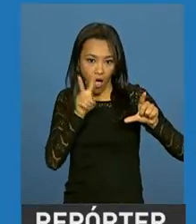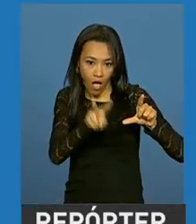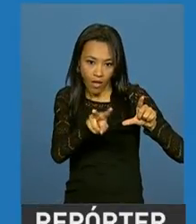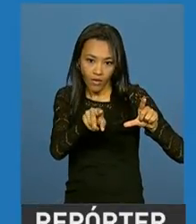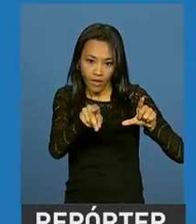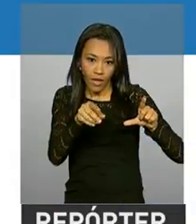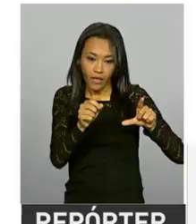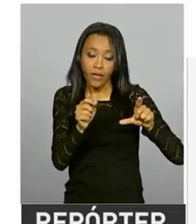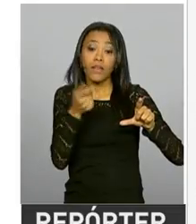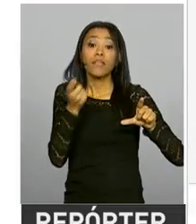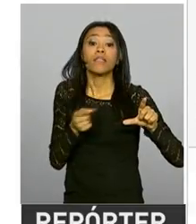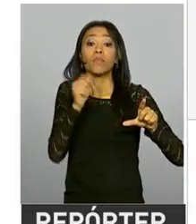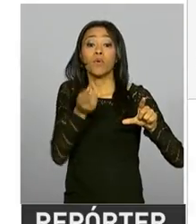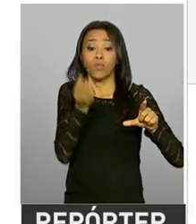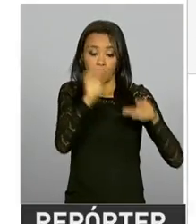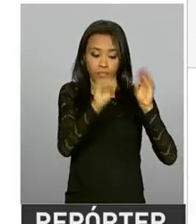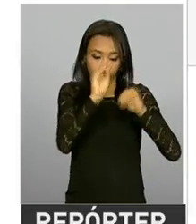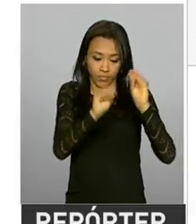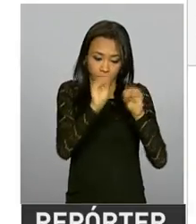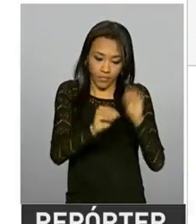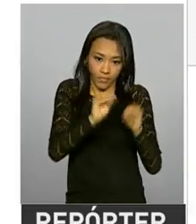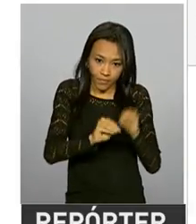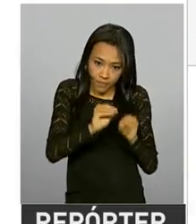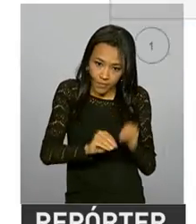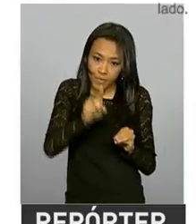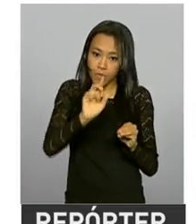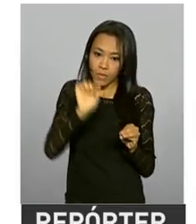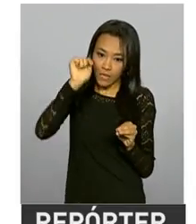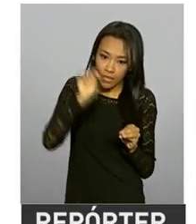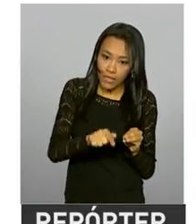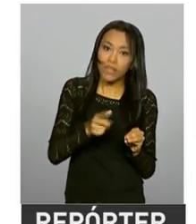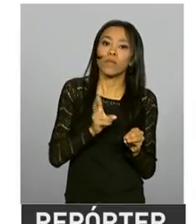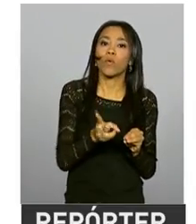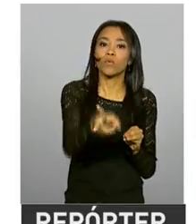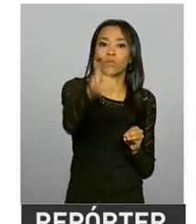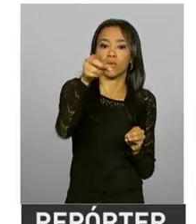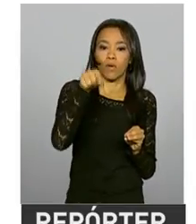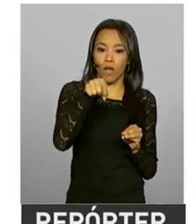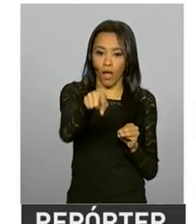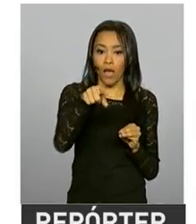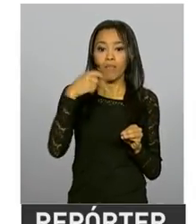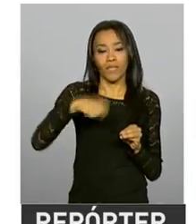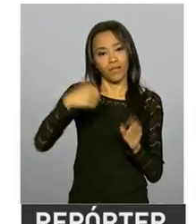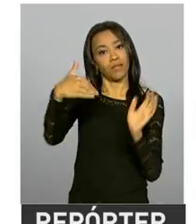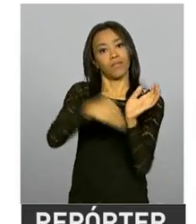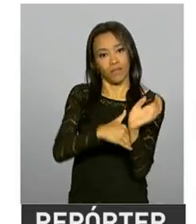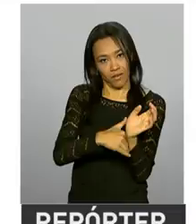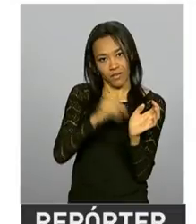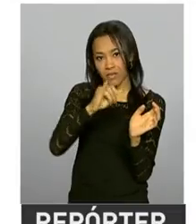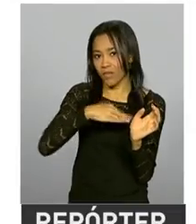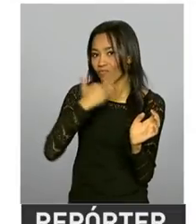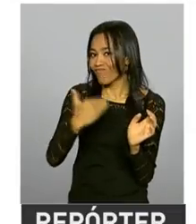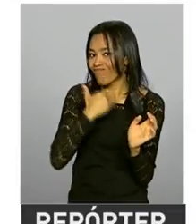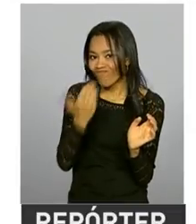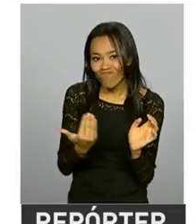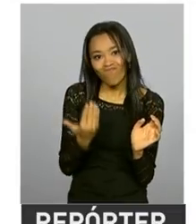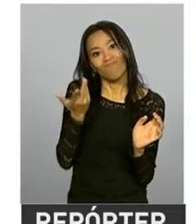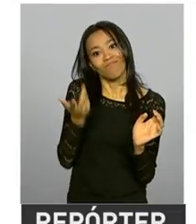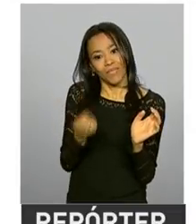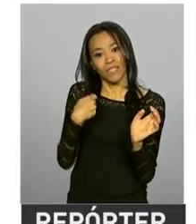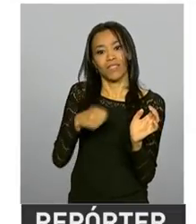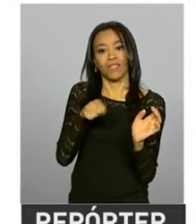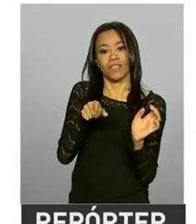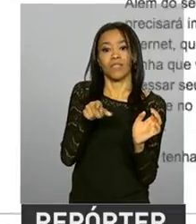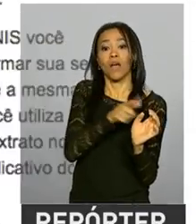página vai se abrir. Preencha os dados e depois clique em Continuar. É preciso ter senha. Se não tiver, escolha a